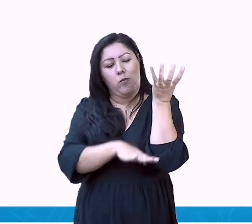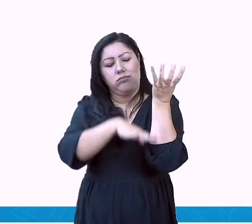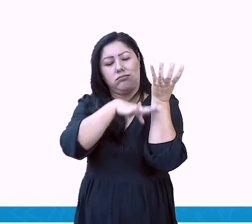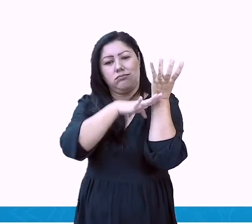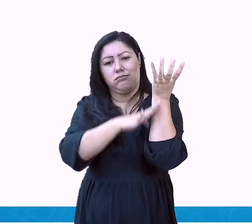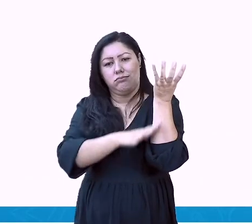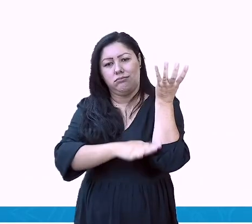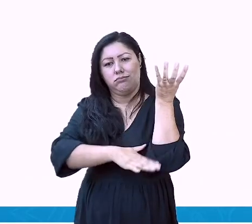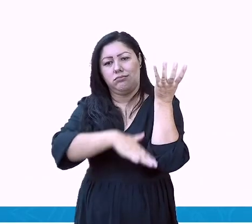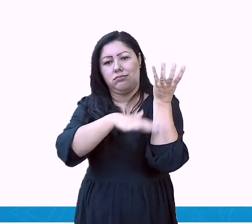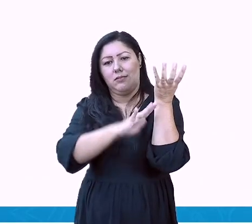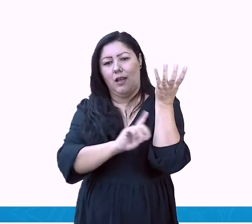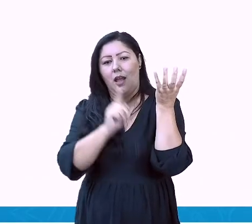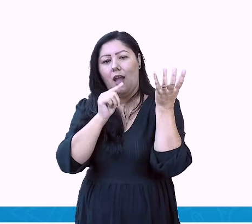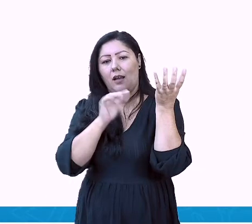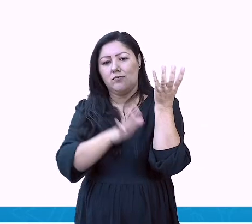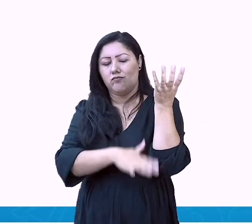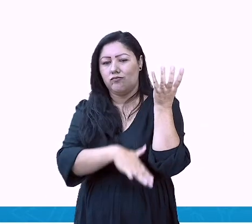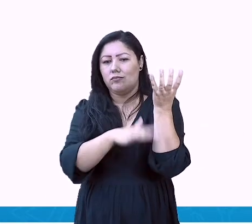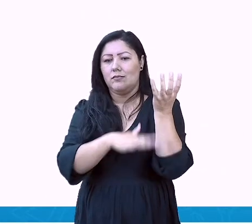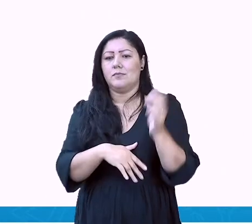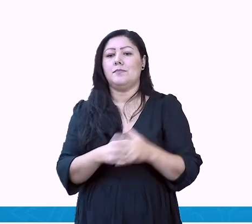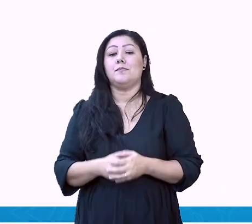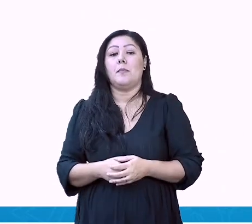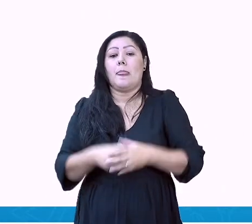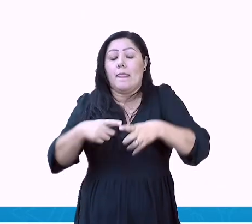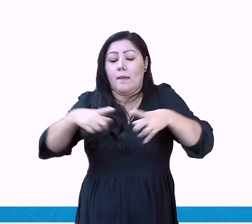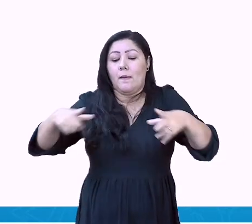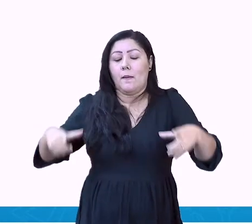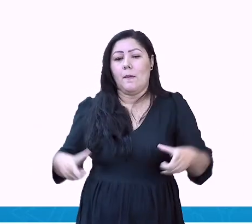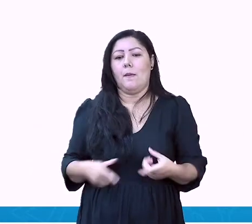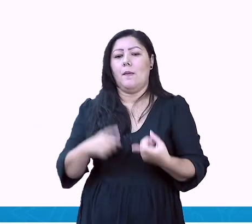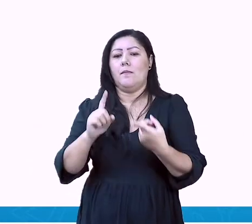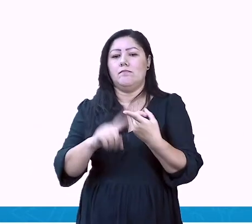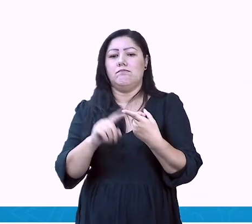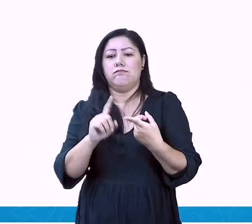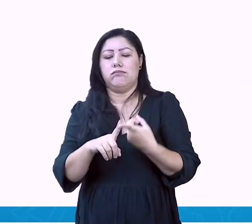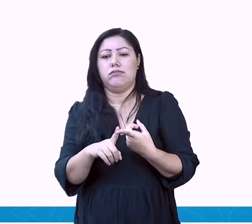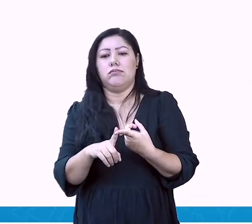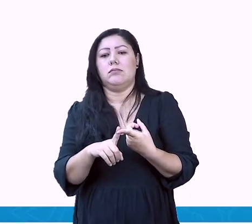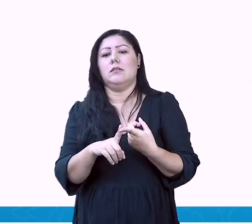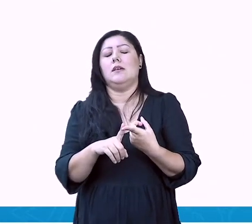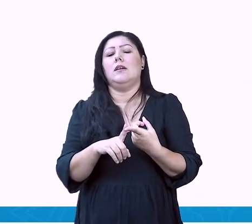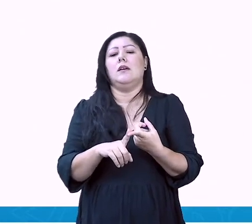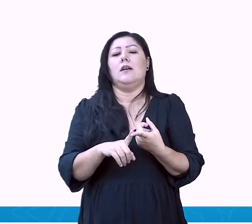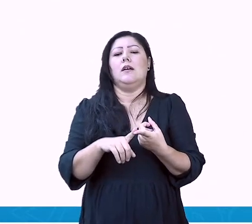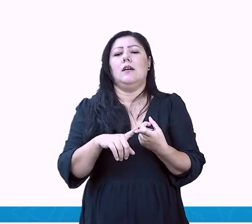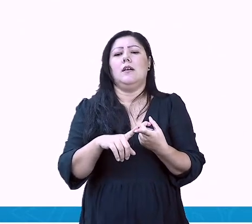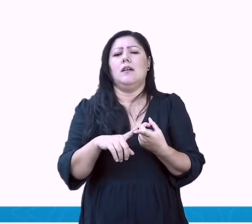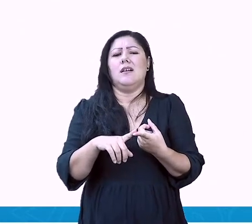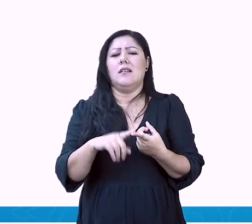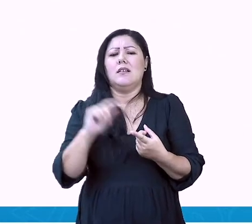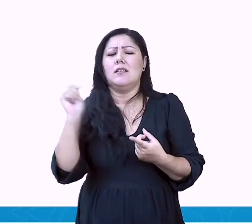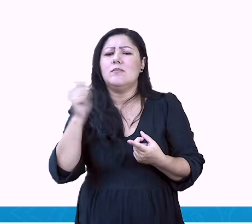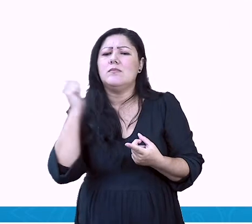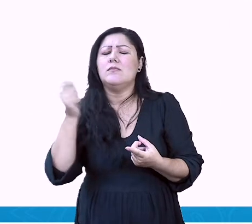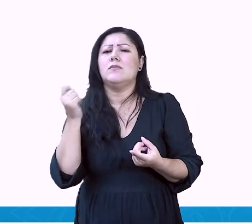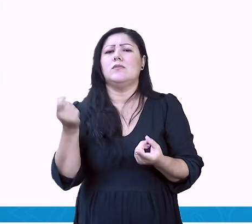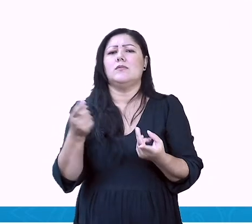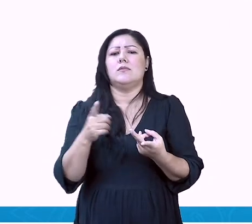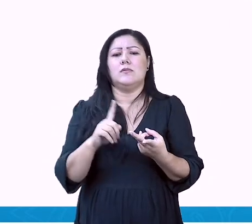Mato Grosso do Sul, e se estende para outros países. E é